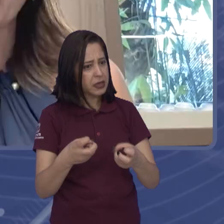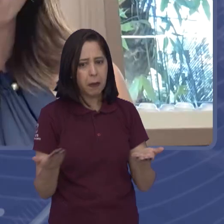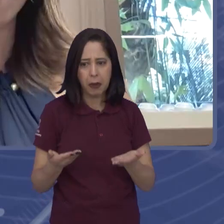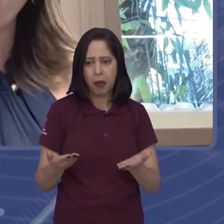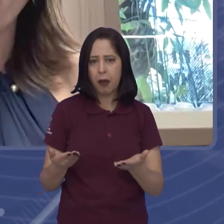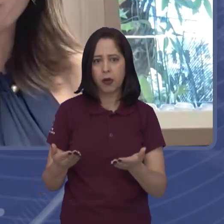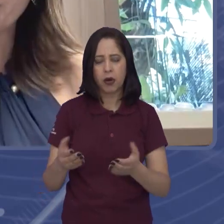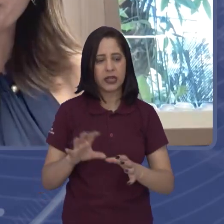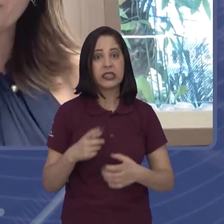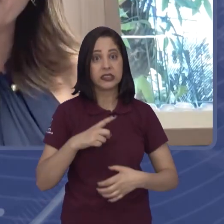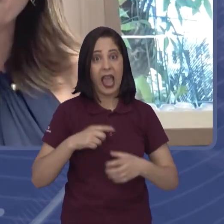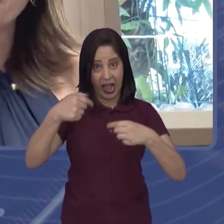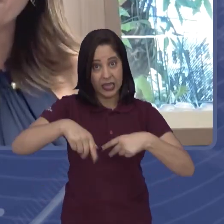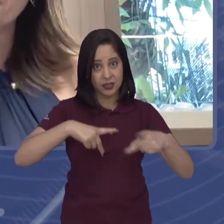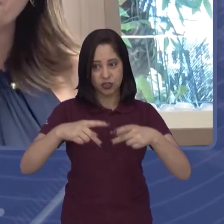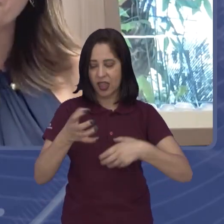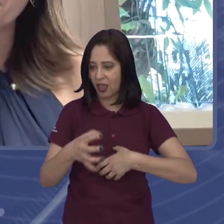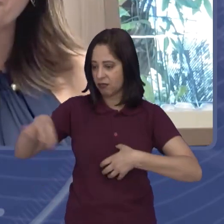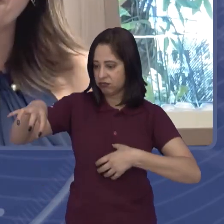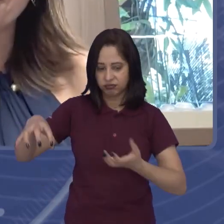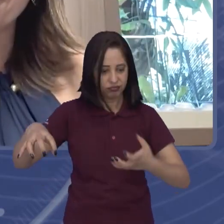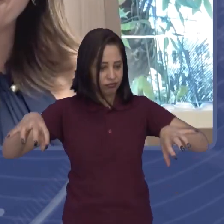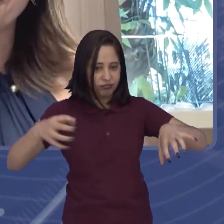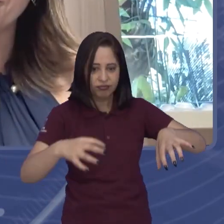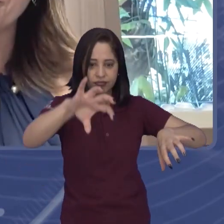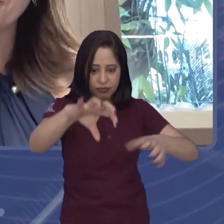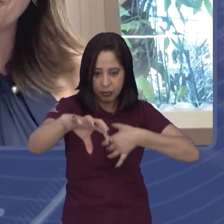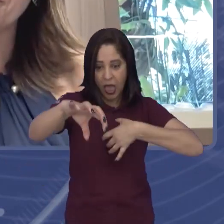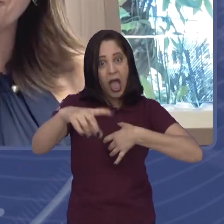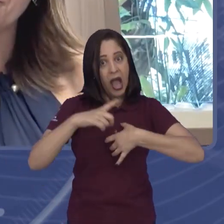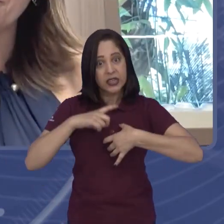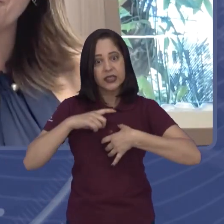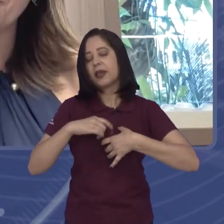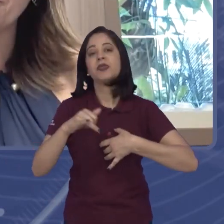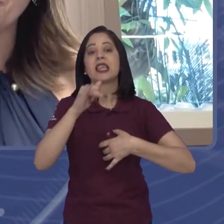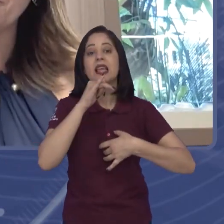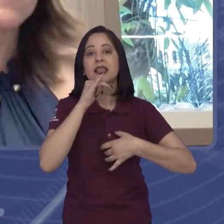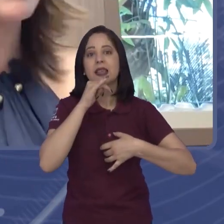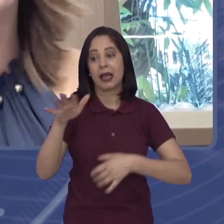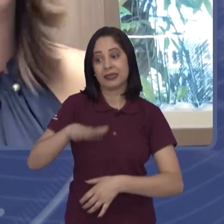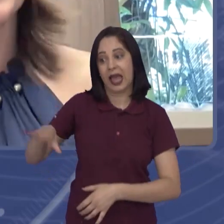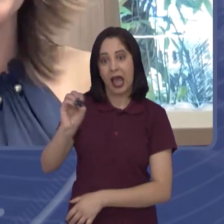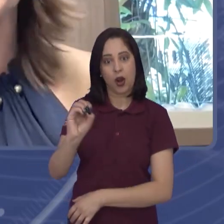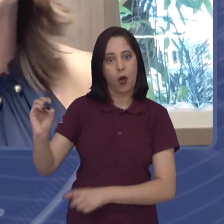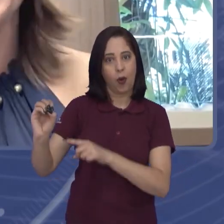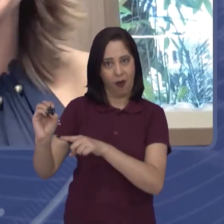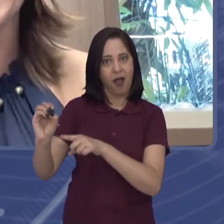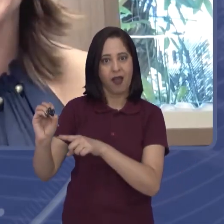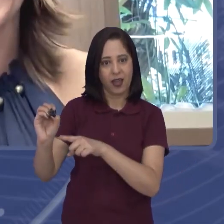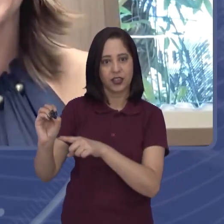tem vários centros e aí não é uma cidade que a gente tem, por exemplo, só a região oeste, que é considerada uma